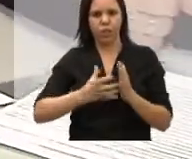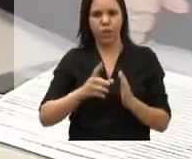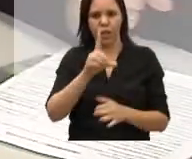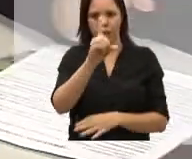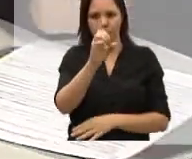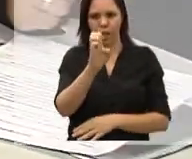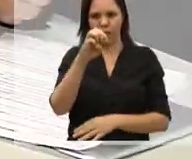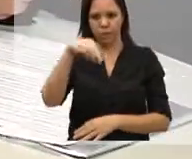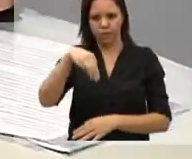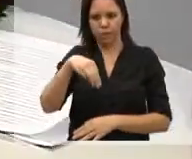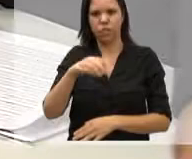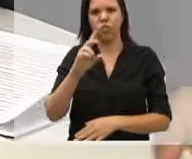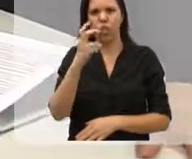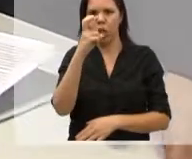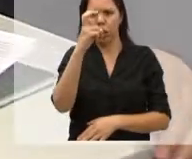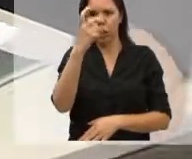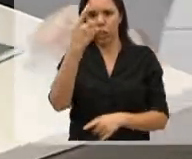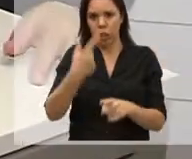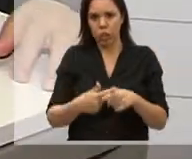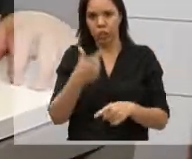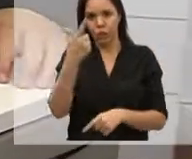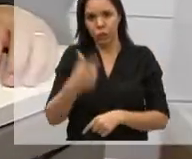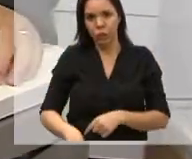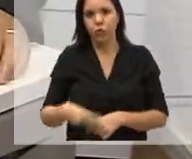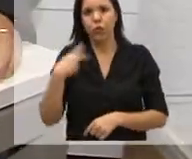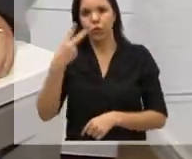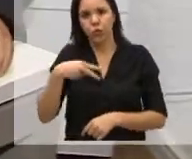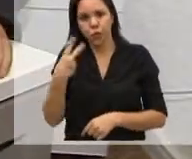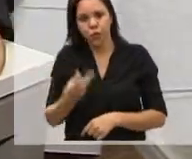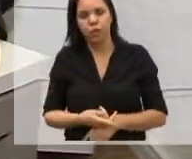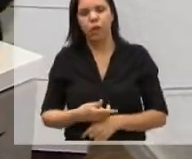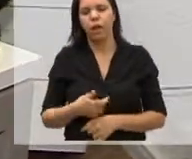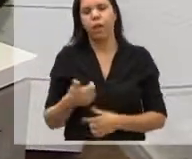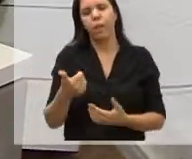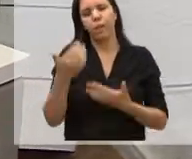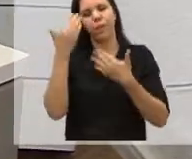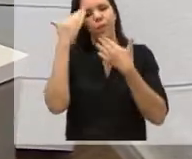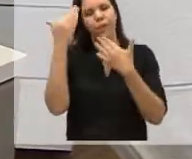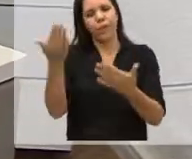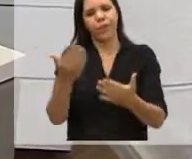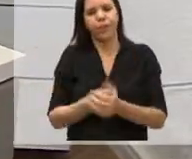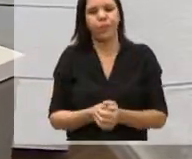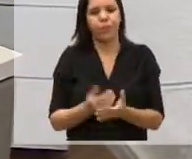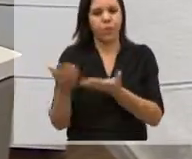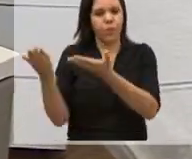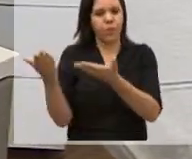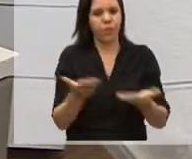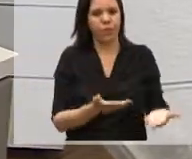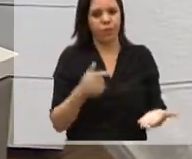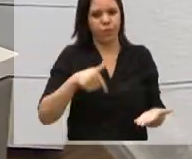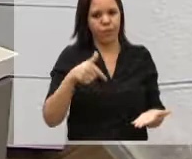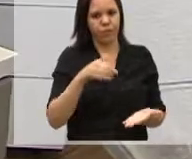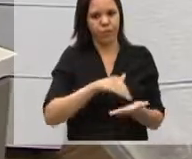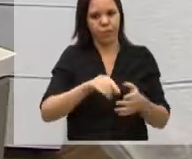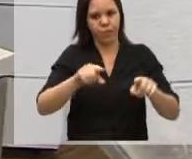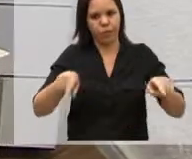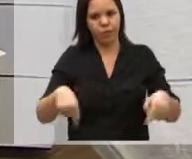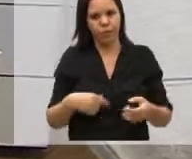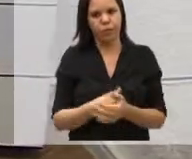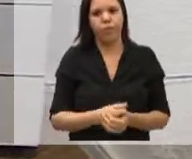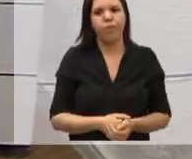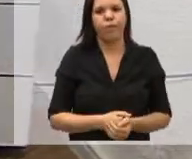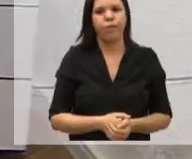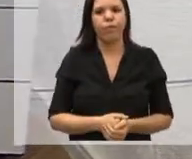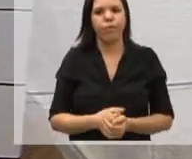está no 5º mandato, não é mesmo, vereador? Exatamente, eu queria primeiramente agradecer aqui e recebê-los aqui em nosso gabinete